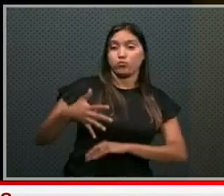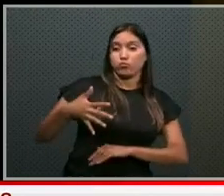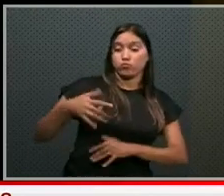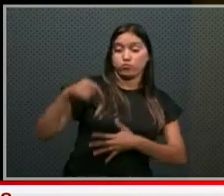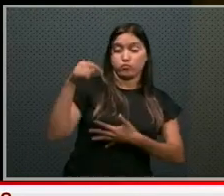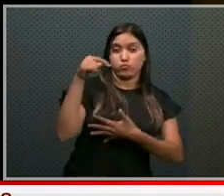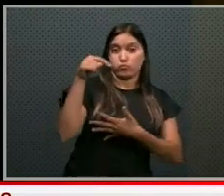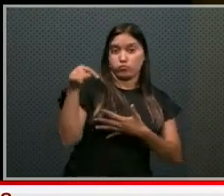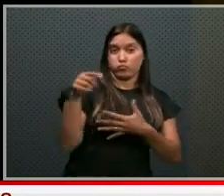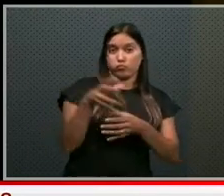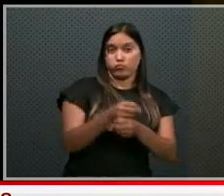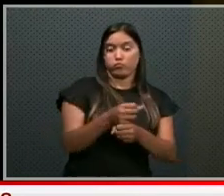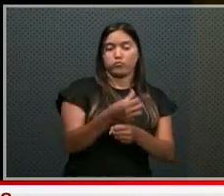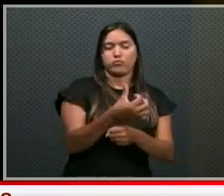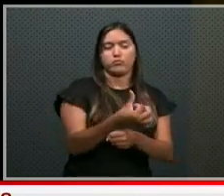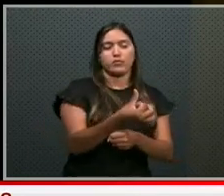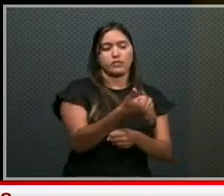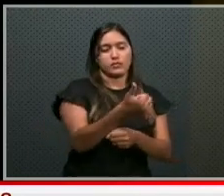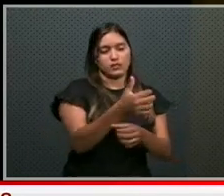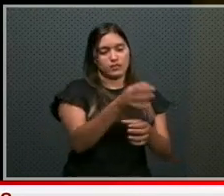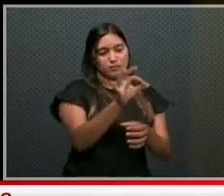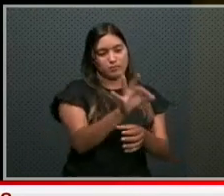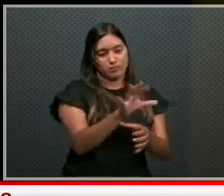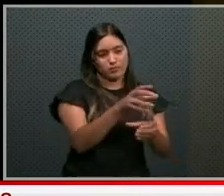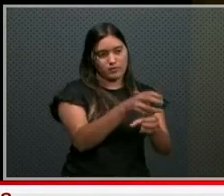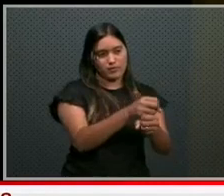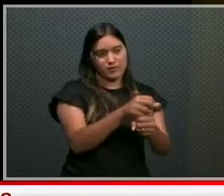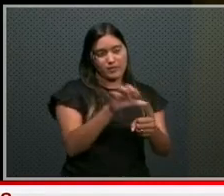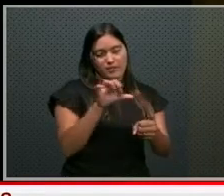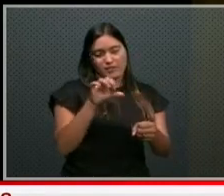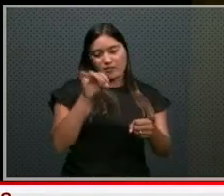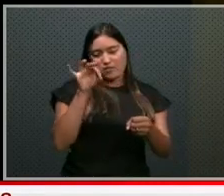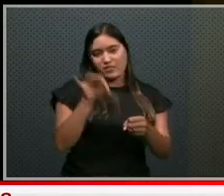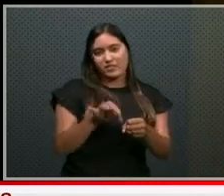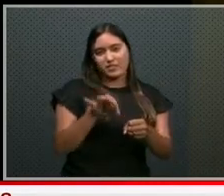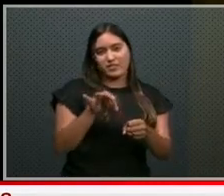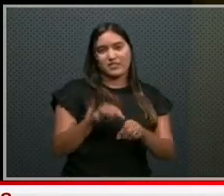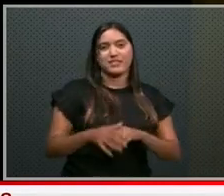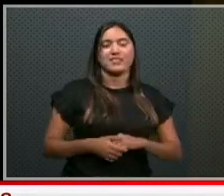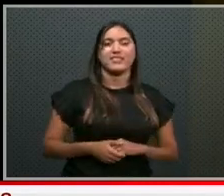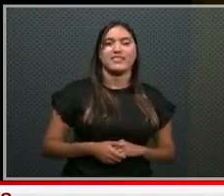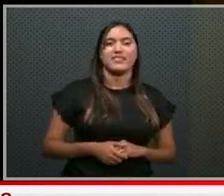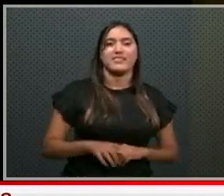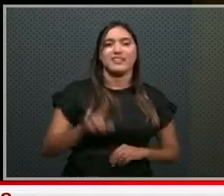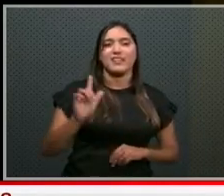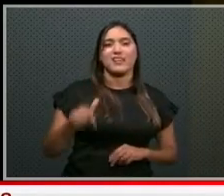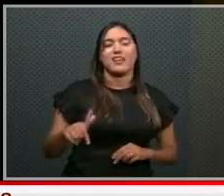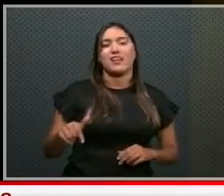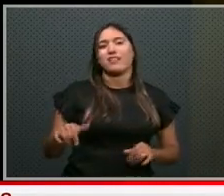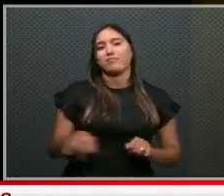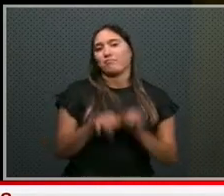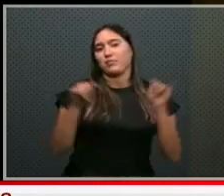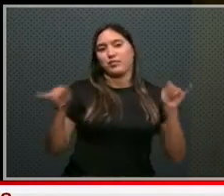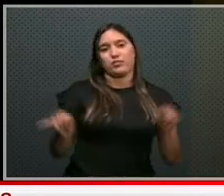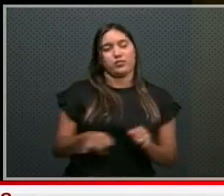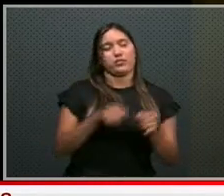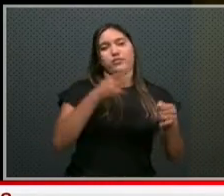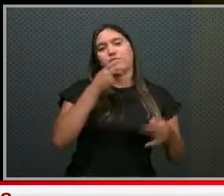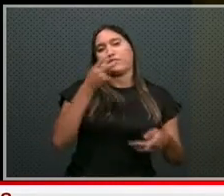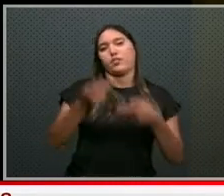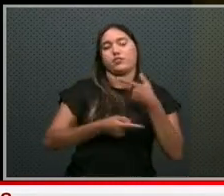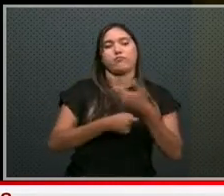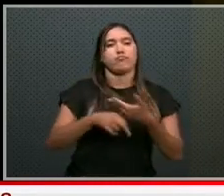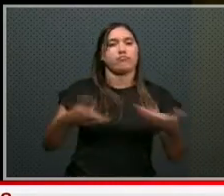de 60% é reserva florestal aquela besteira desmatamento como anda falando aí